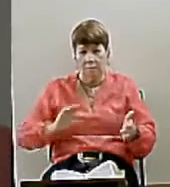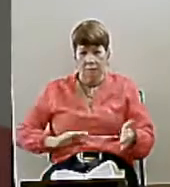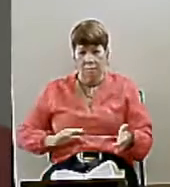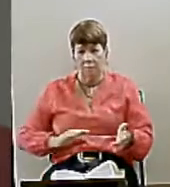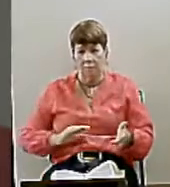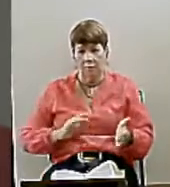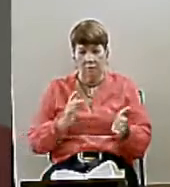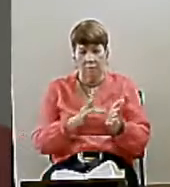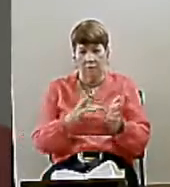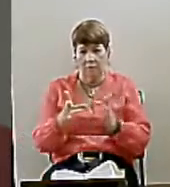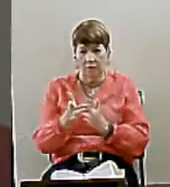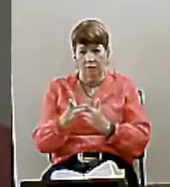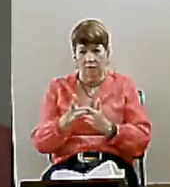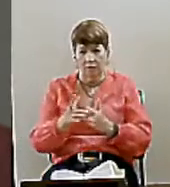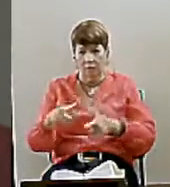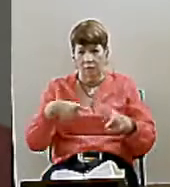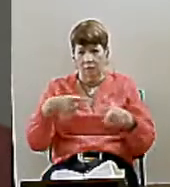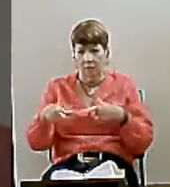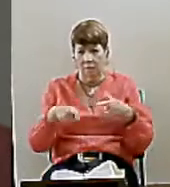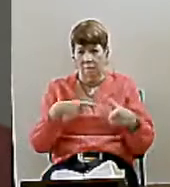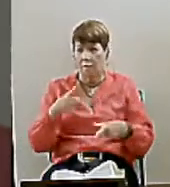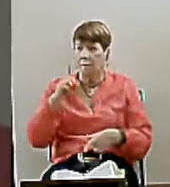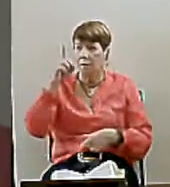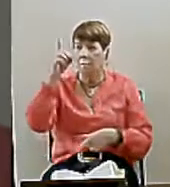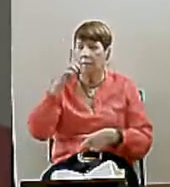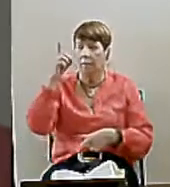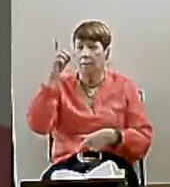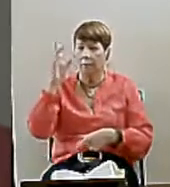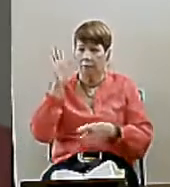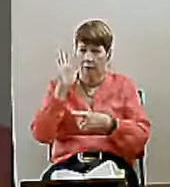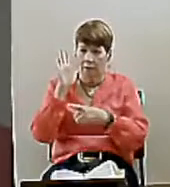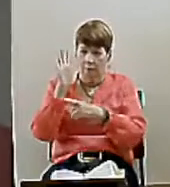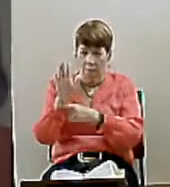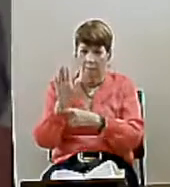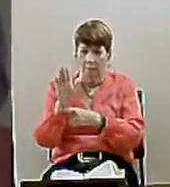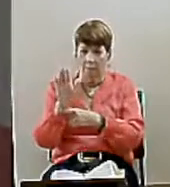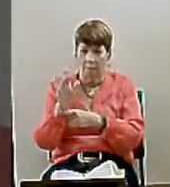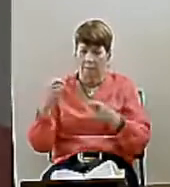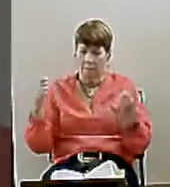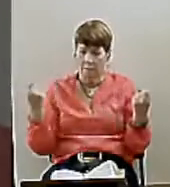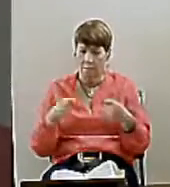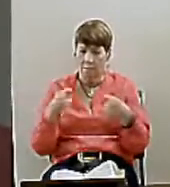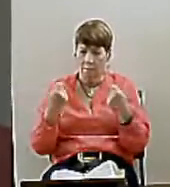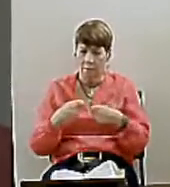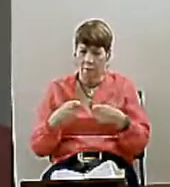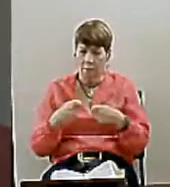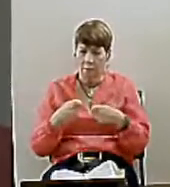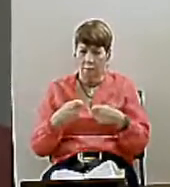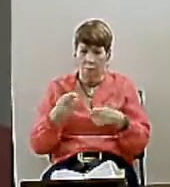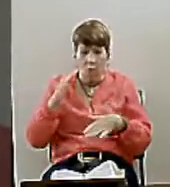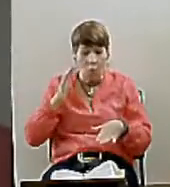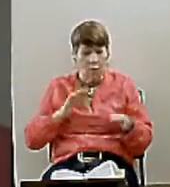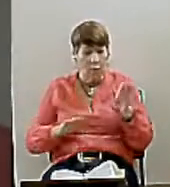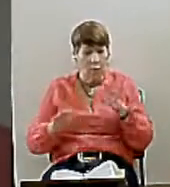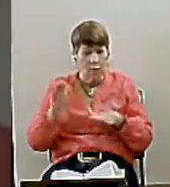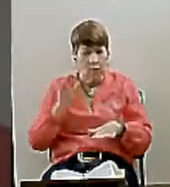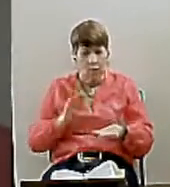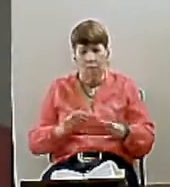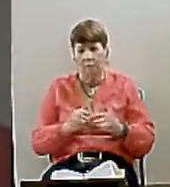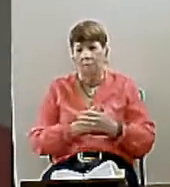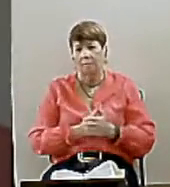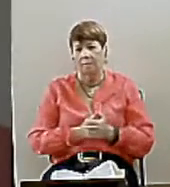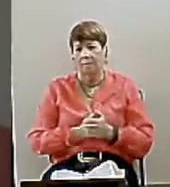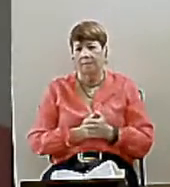Jesus Cristo que nós trabalhamos é com ele que nós cooperamos então devemos ser prudentes construtores